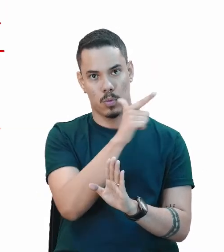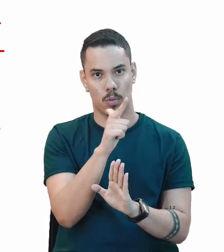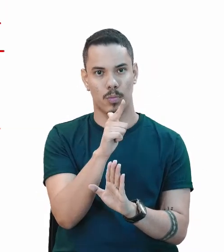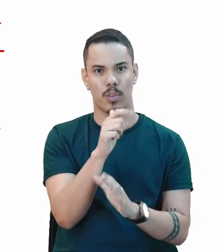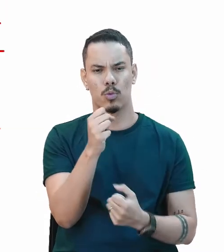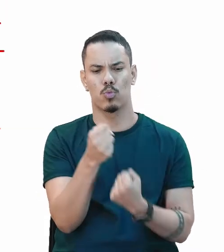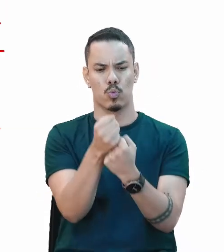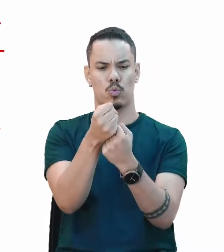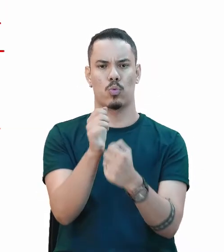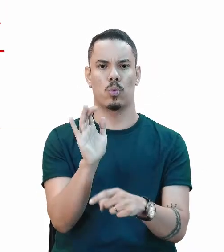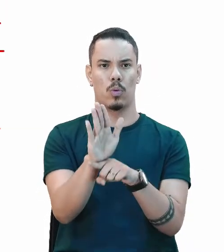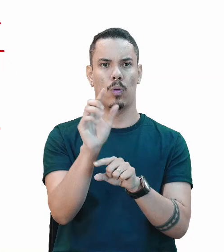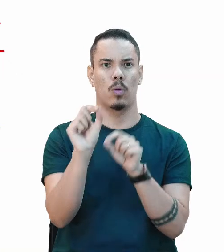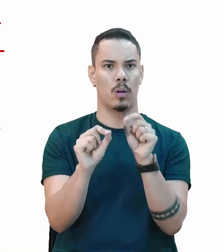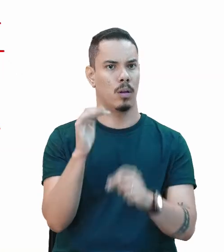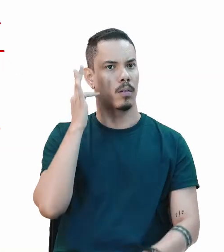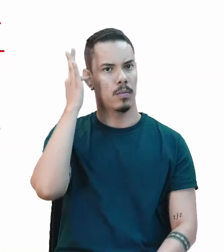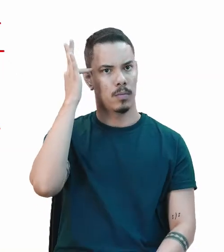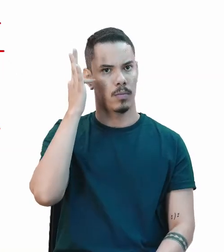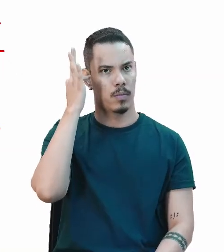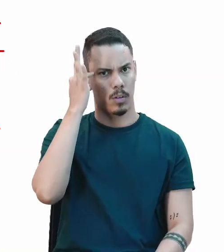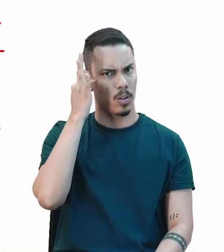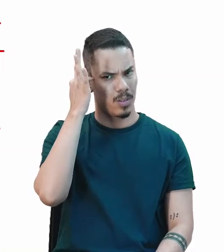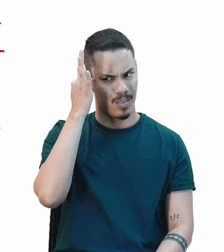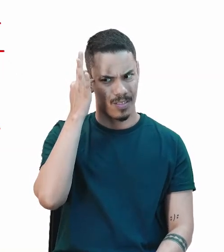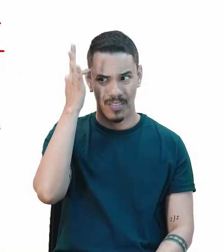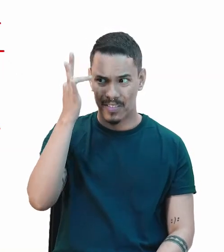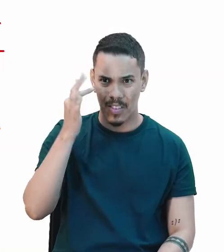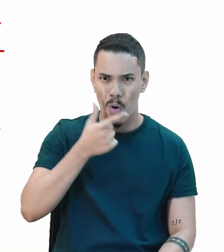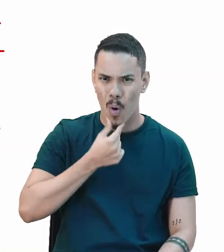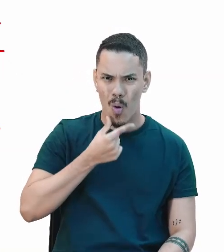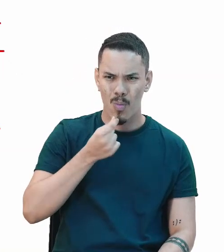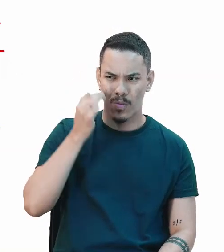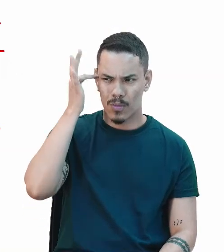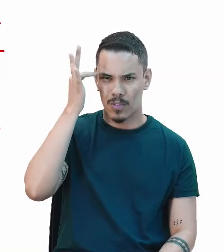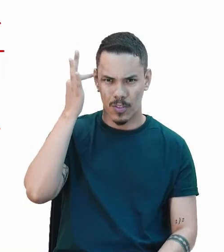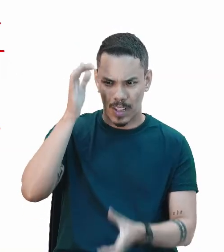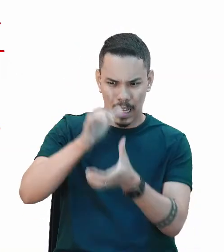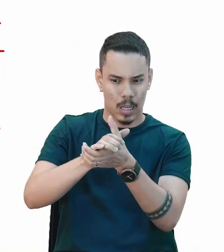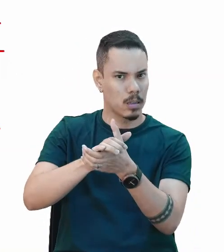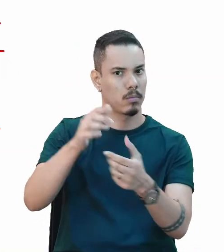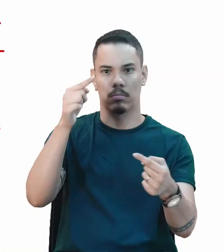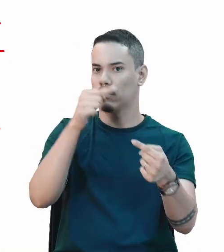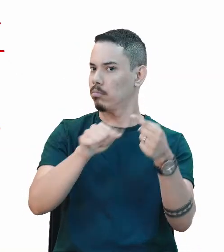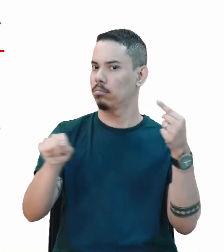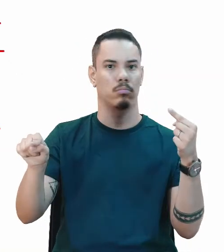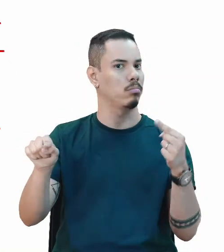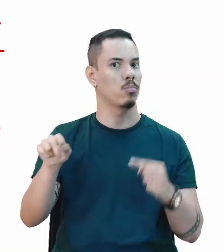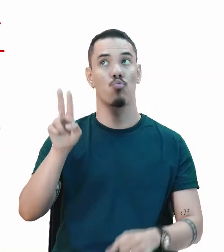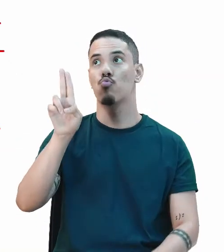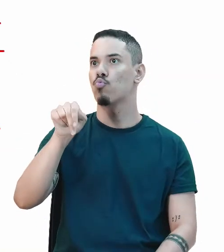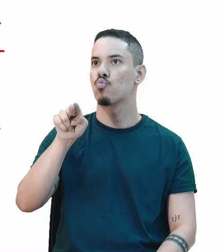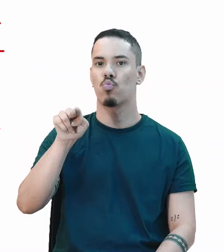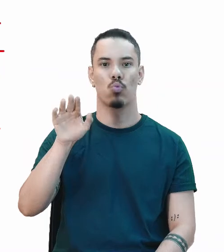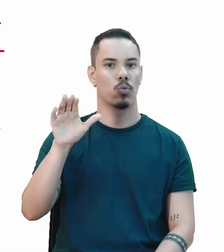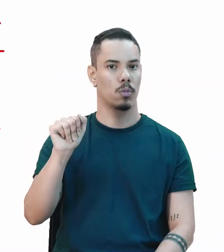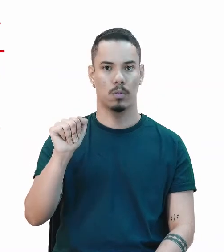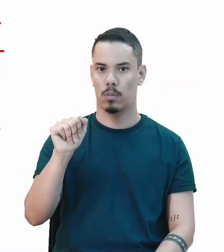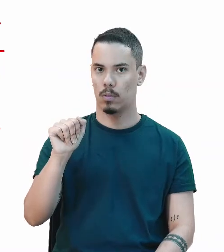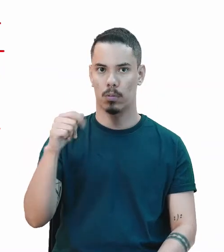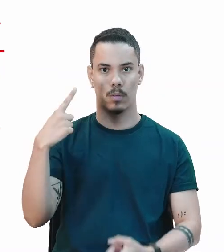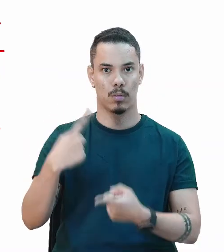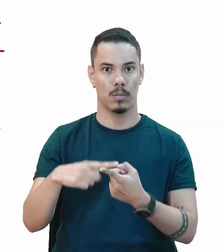de que o filósofo, ele nunca deveria se casar, para que ele não